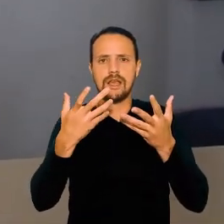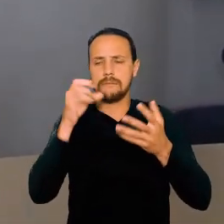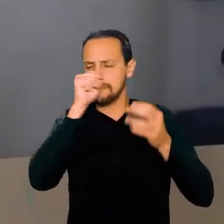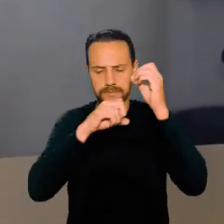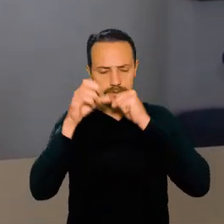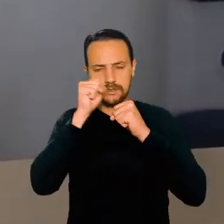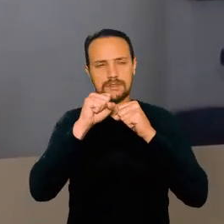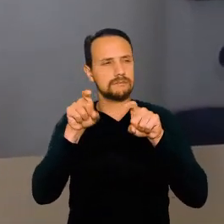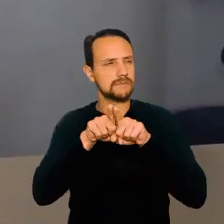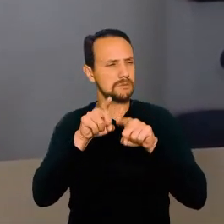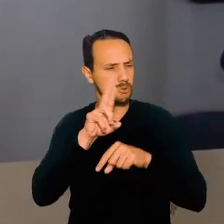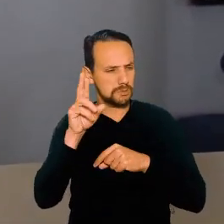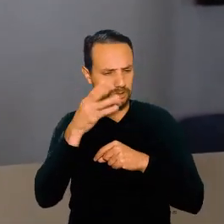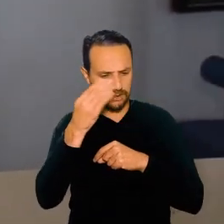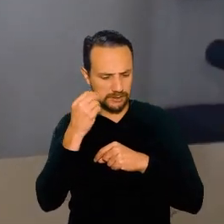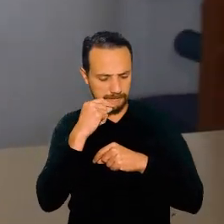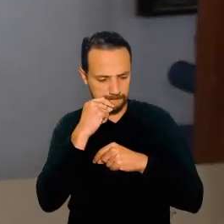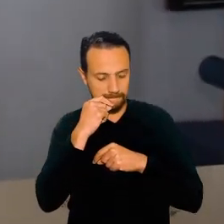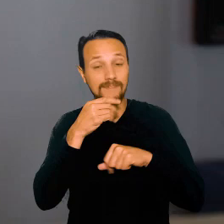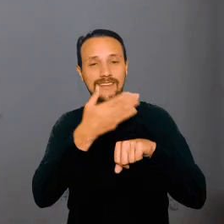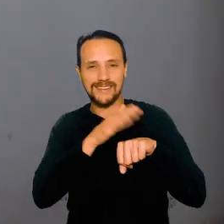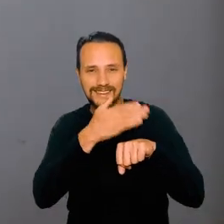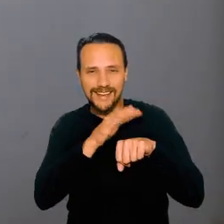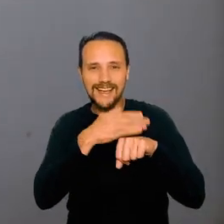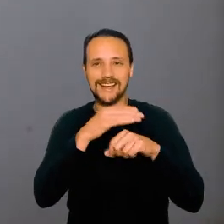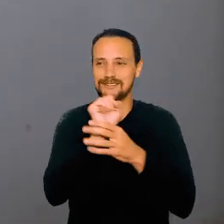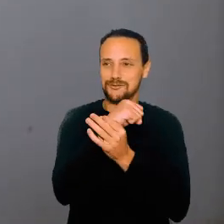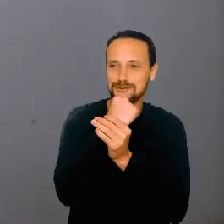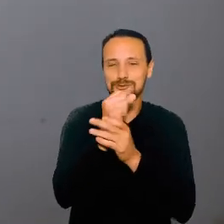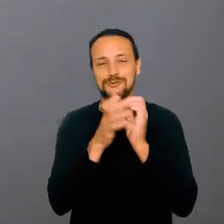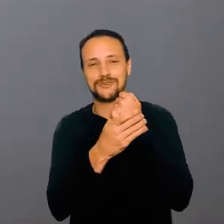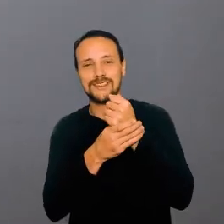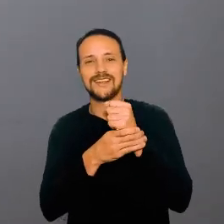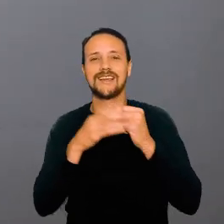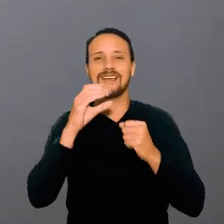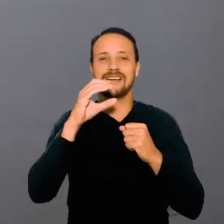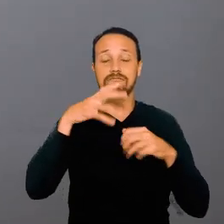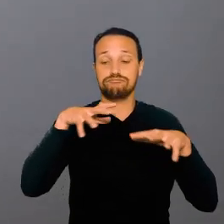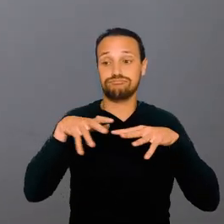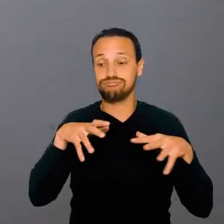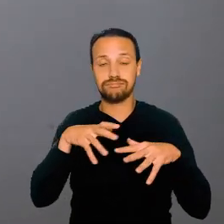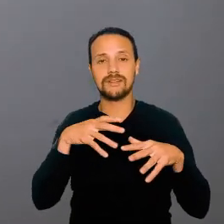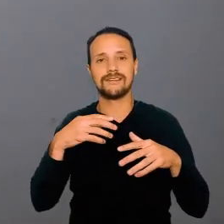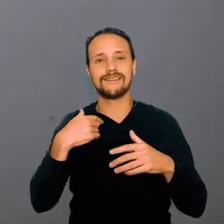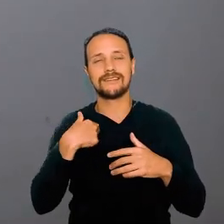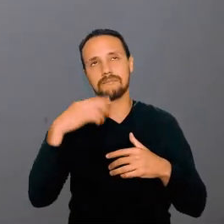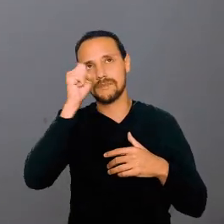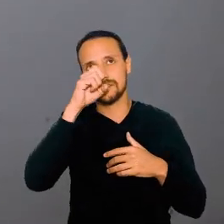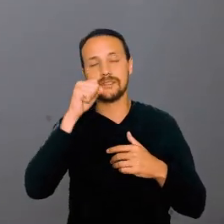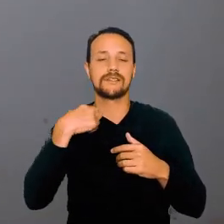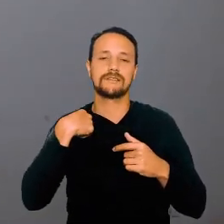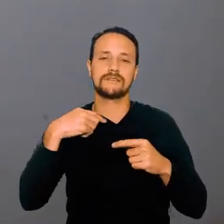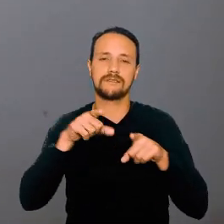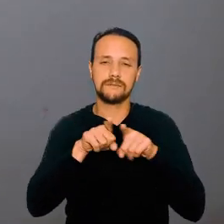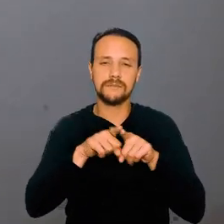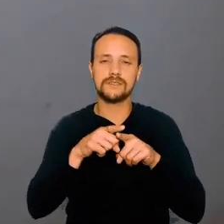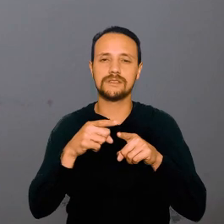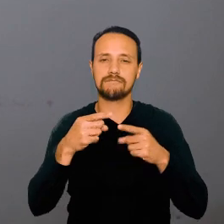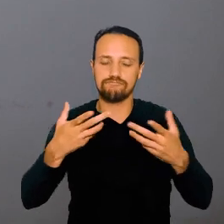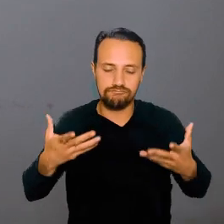dia. Então a gente levar ele para experienciar essa atividade real, ela é muito importante.